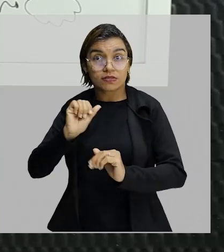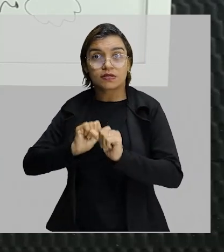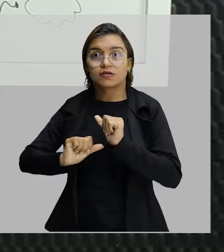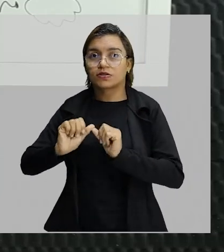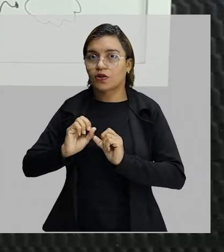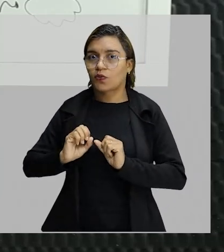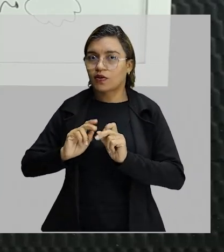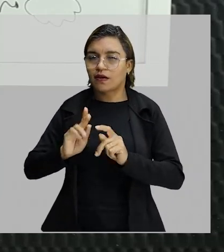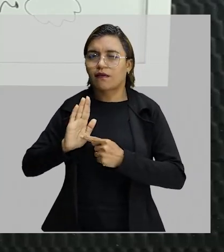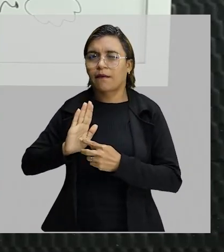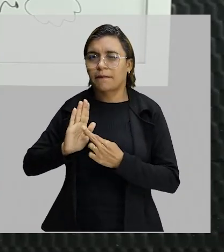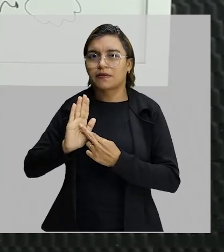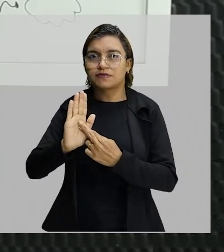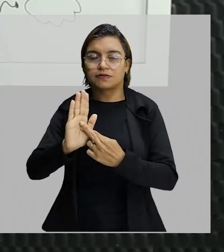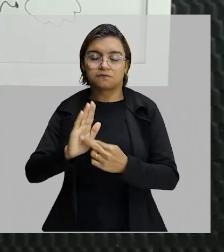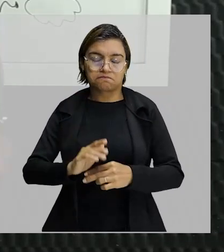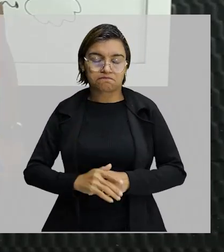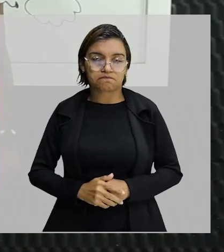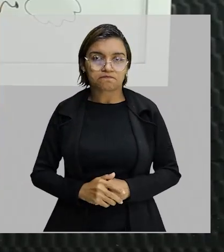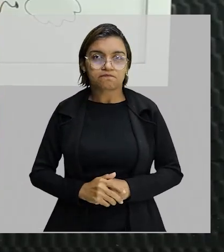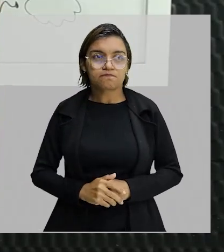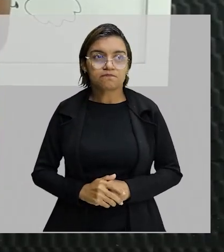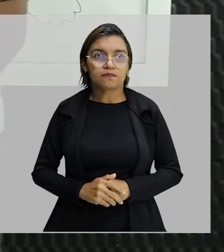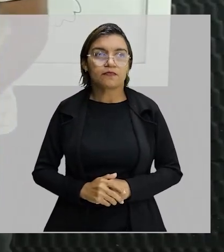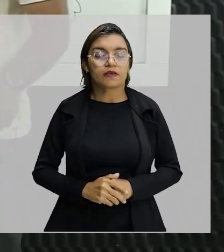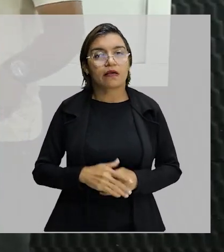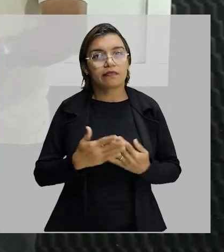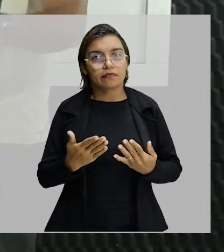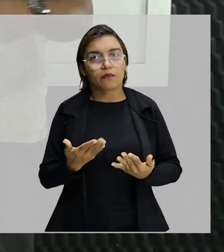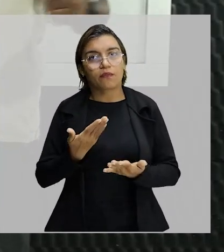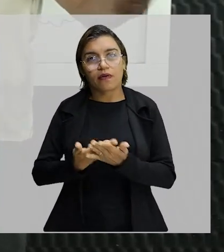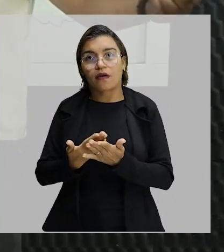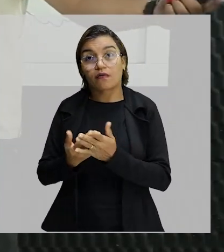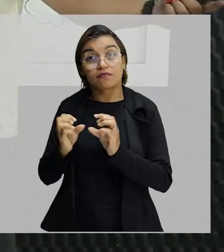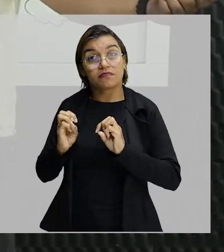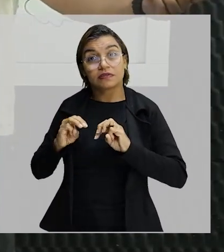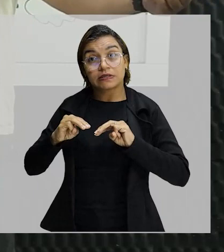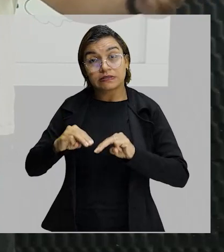ok? Bom, então para finalizar,